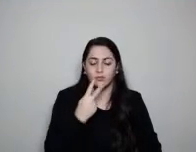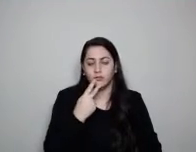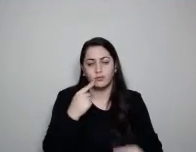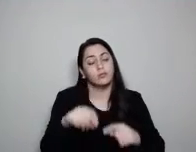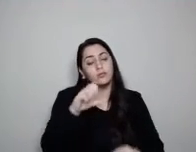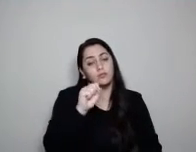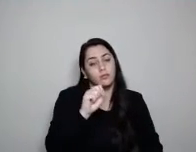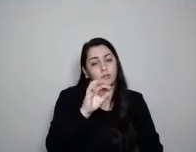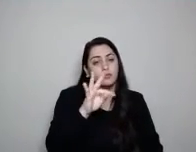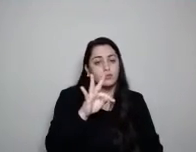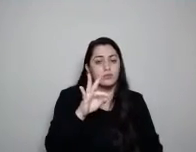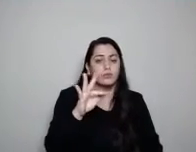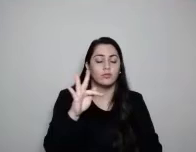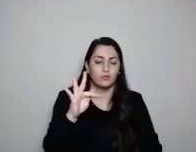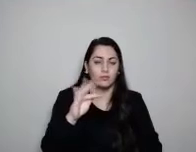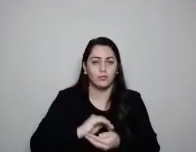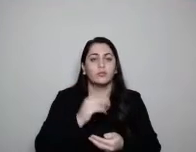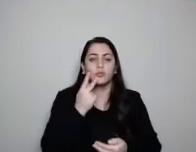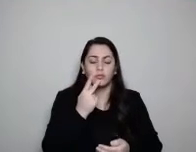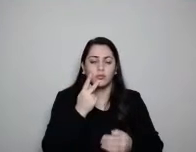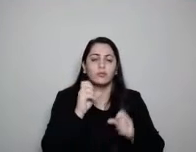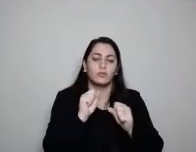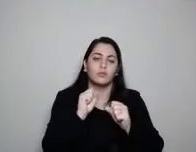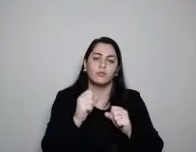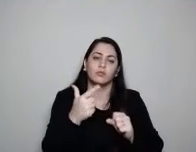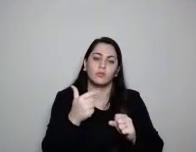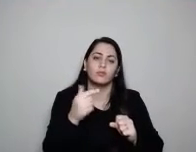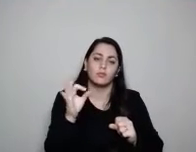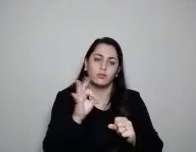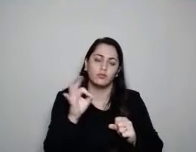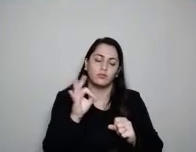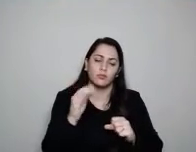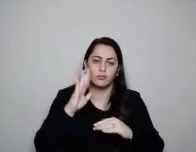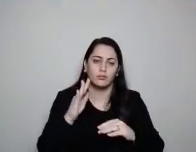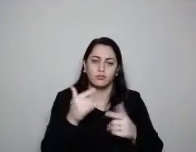Então, não há por que limitar os juros do presente contrato.